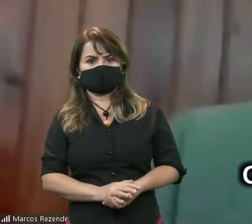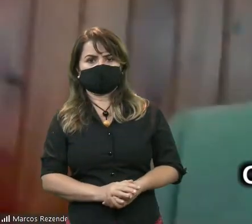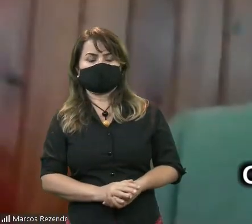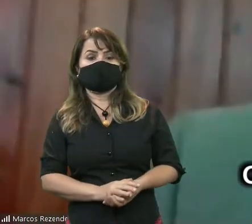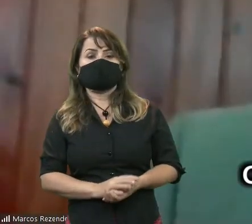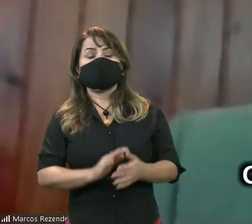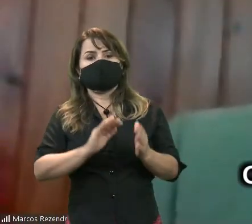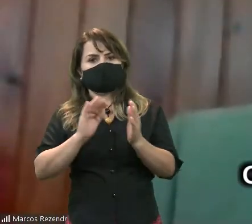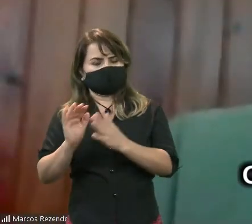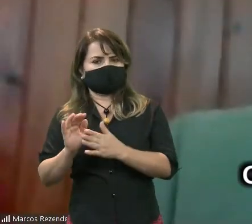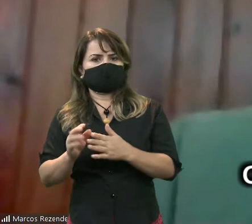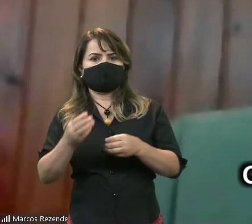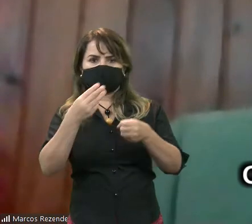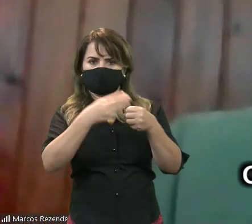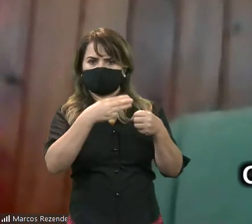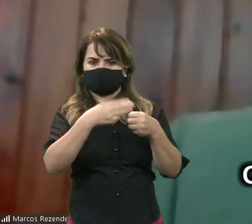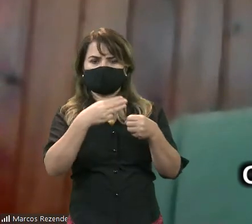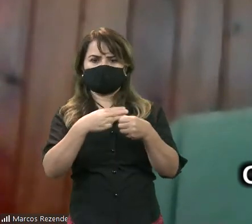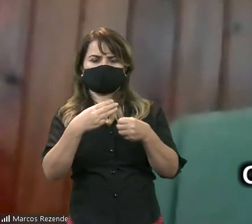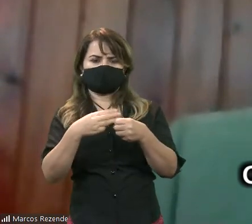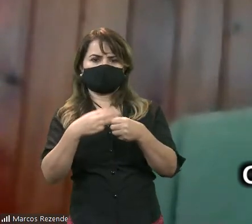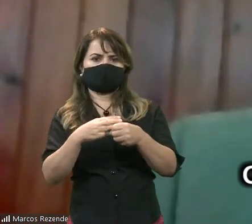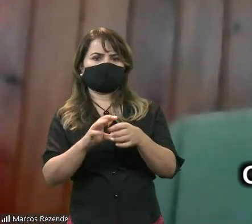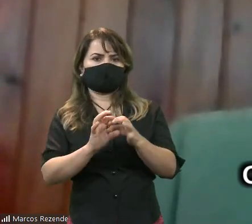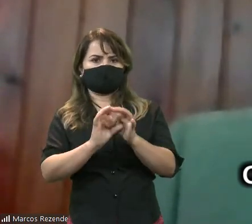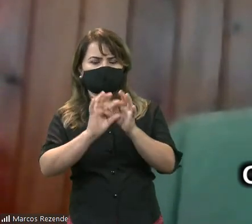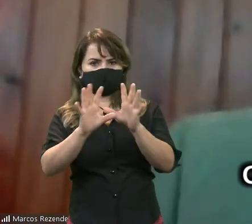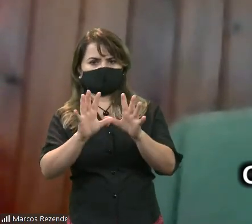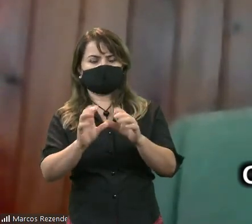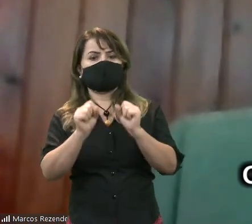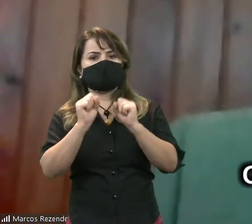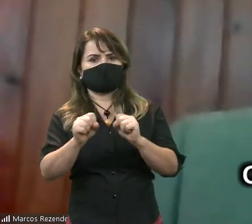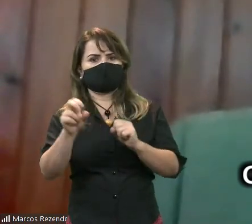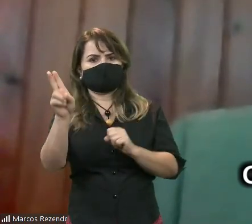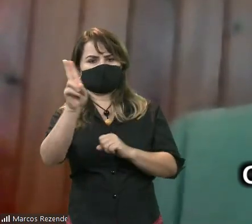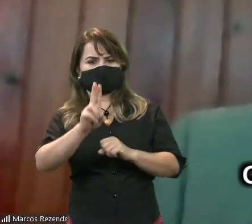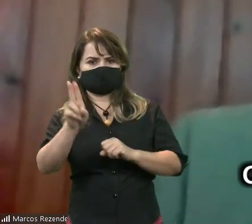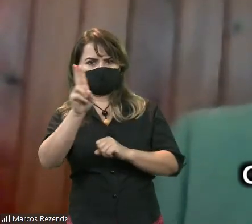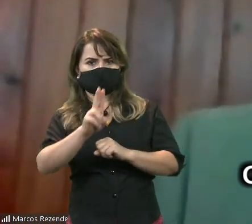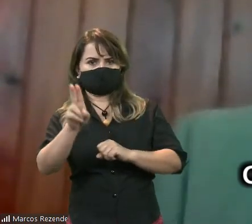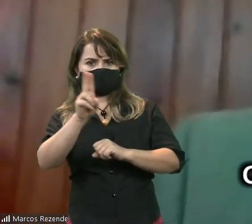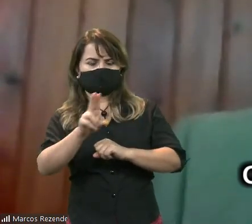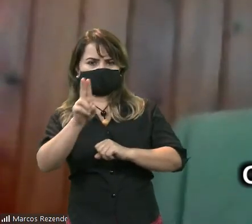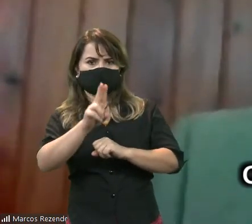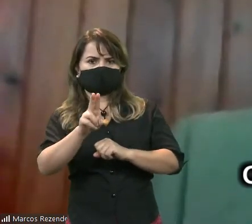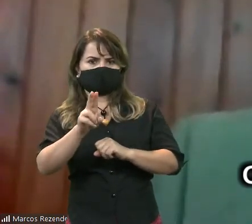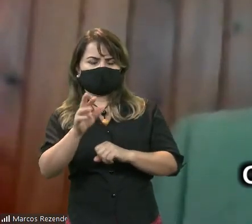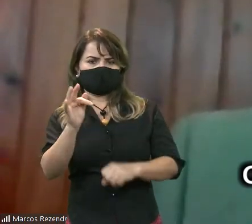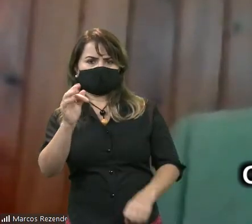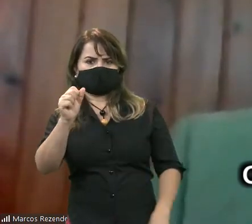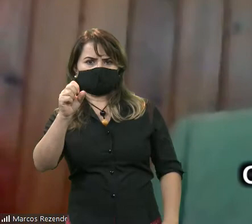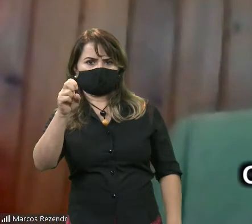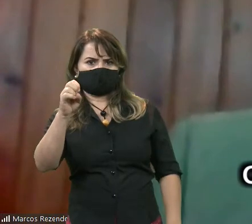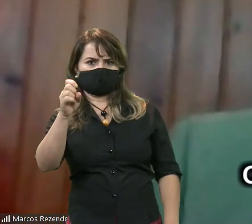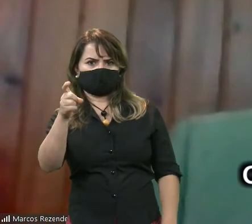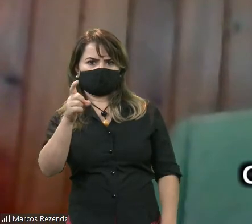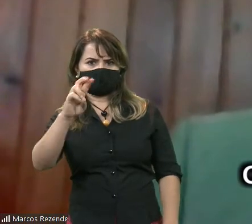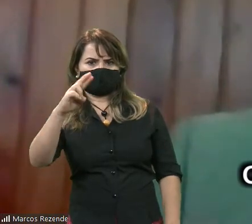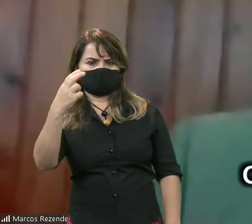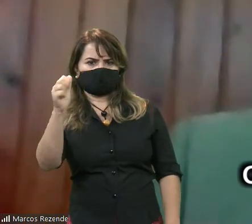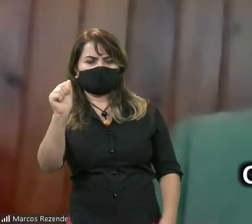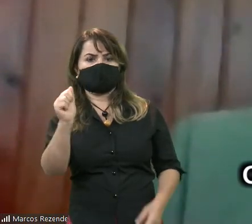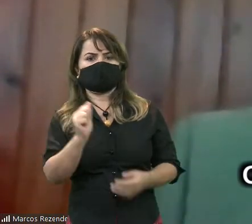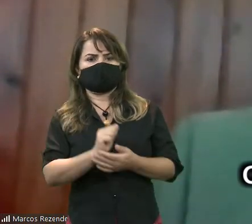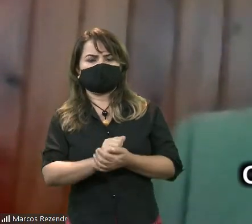Autorizando o município a celebrar instrumento de autorização de uso de faixa de domínio com a Rumo Malha Paulista